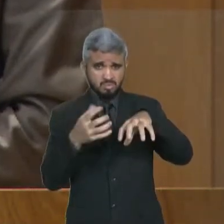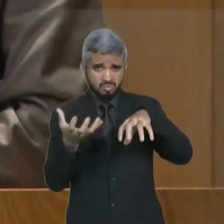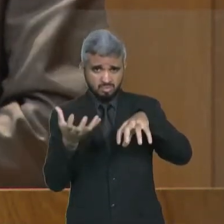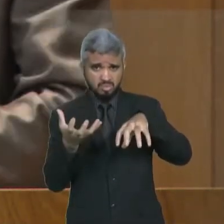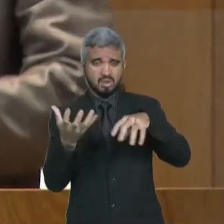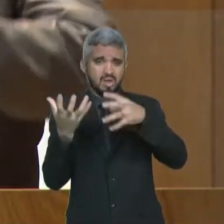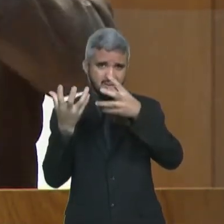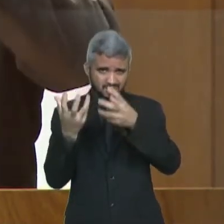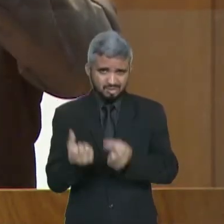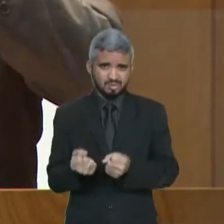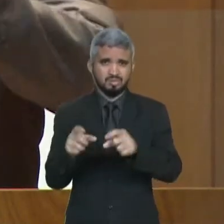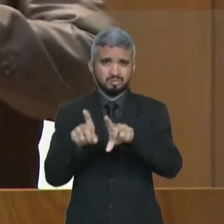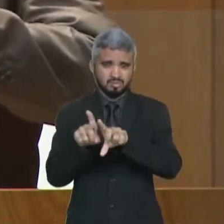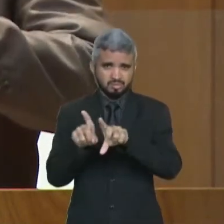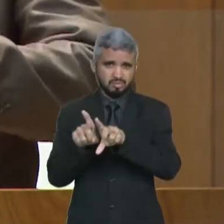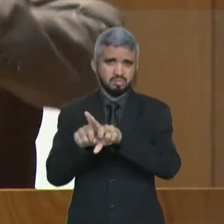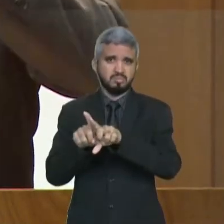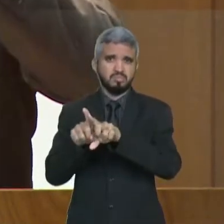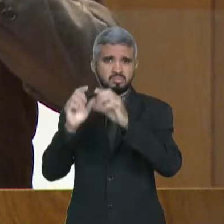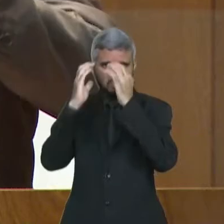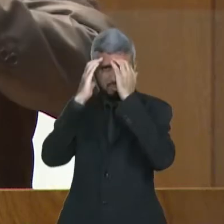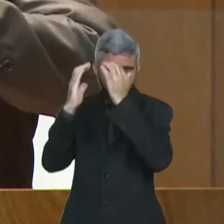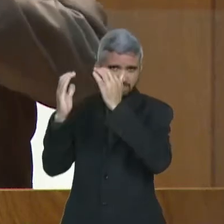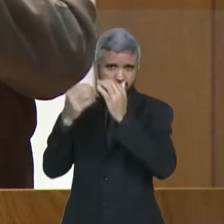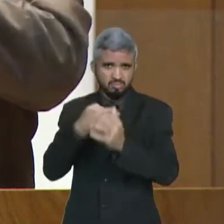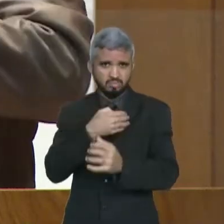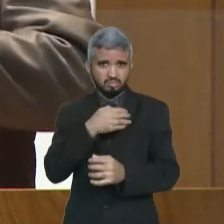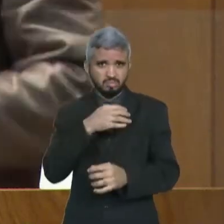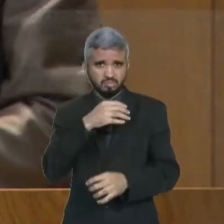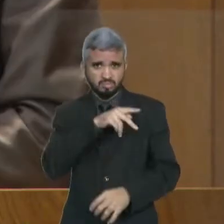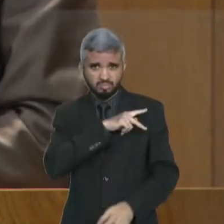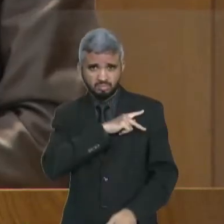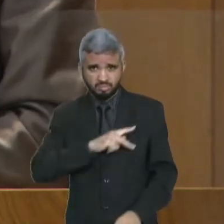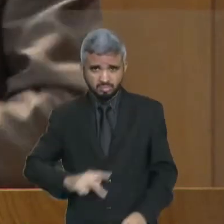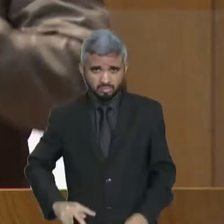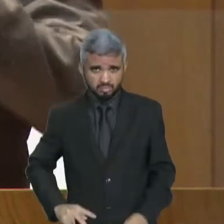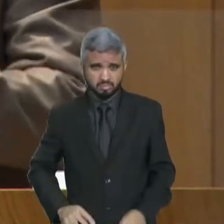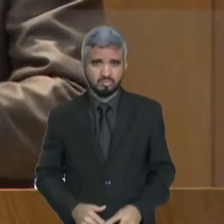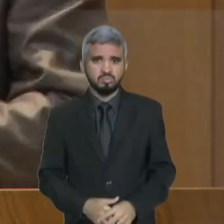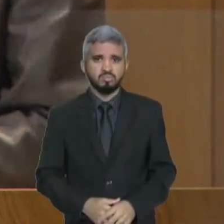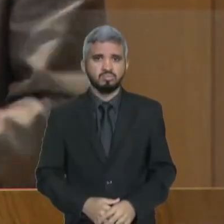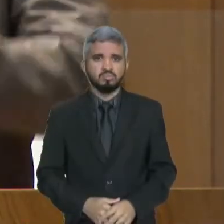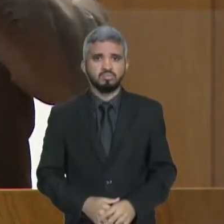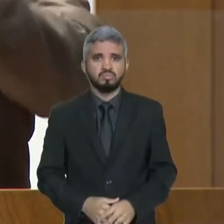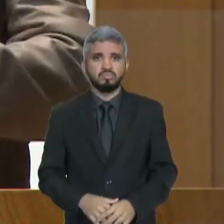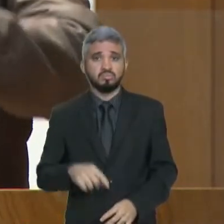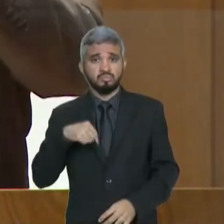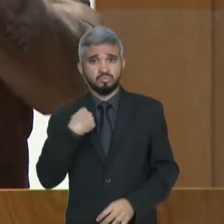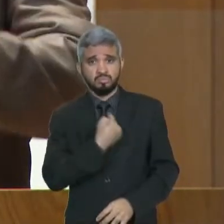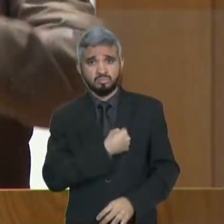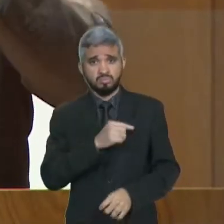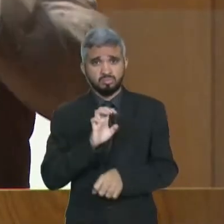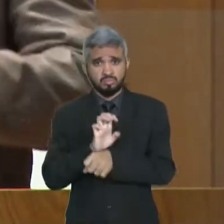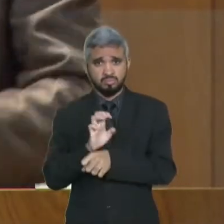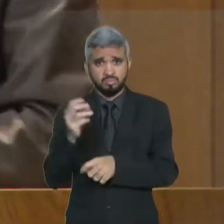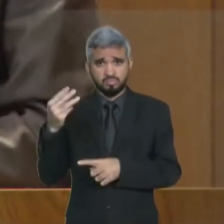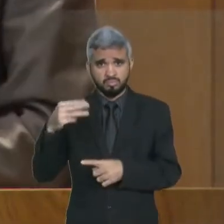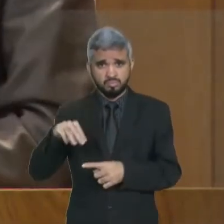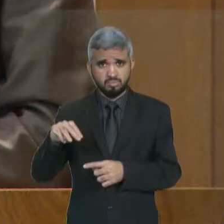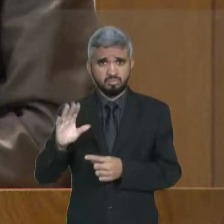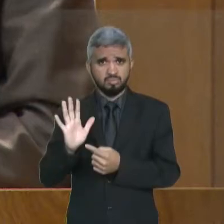Oi para aqui o país e o governo federal eo congresso entendam que o estado de